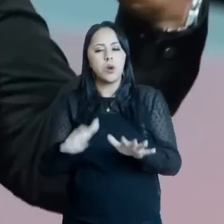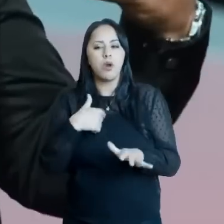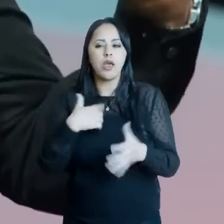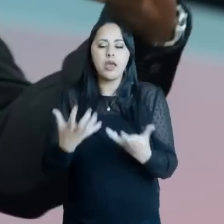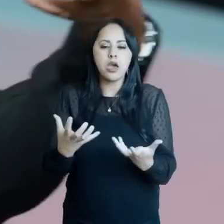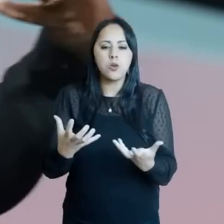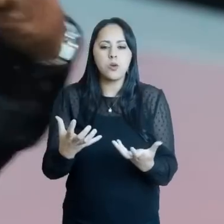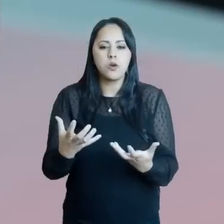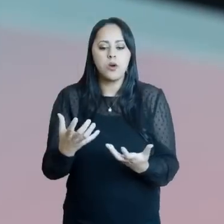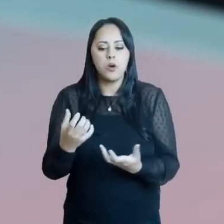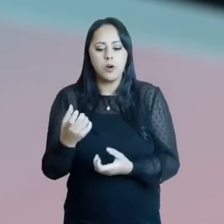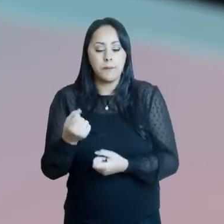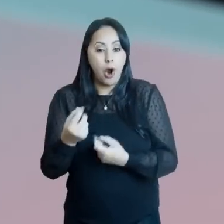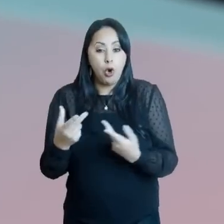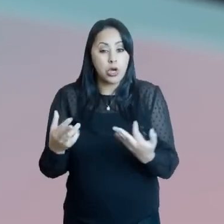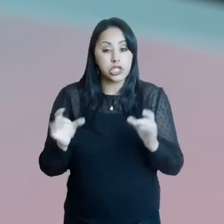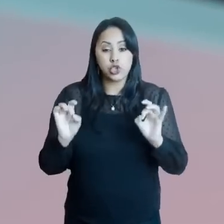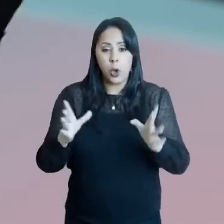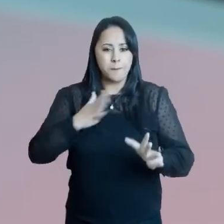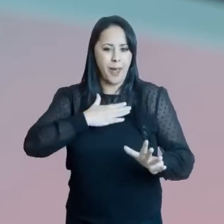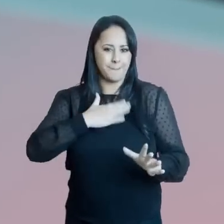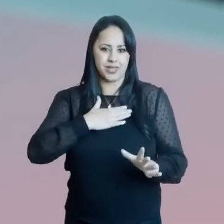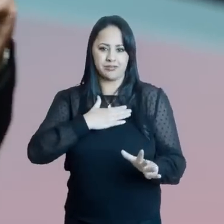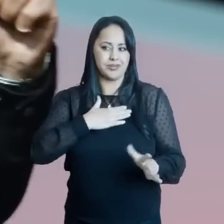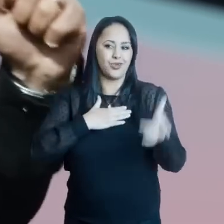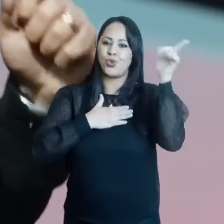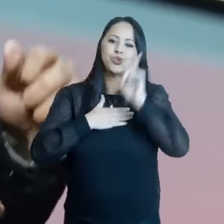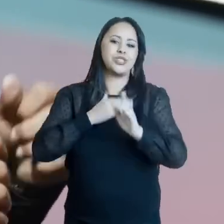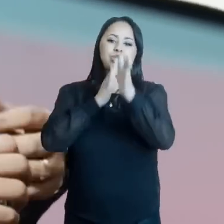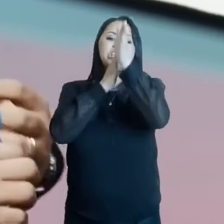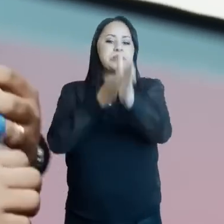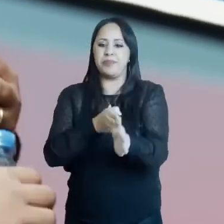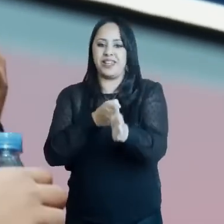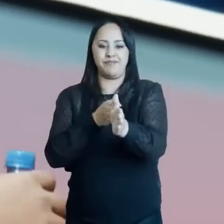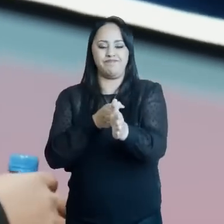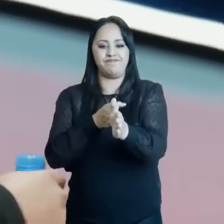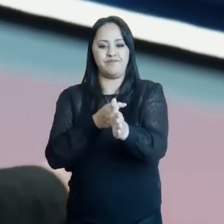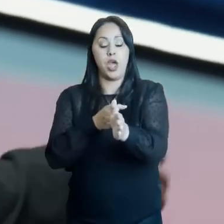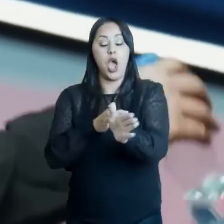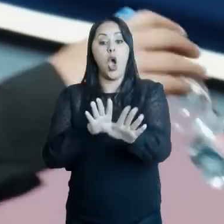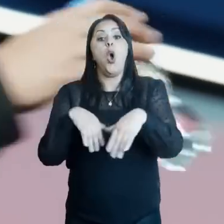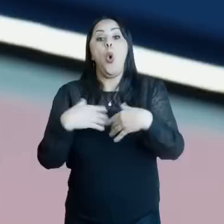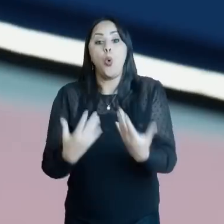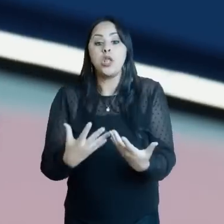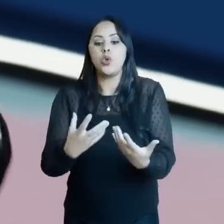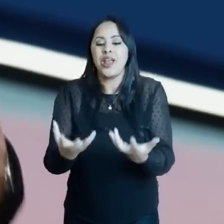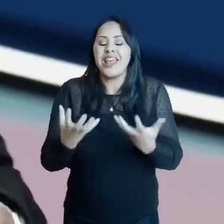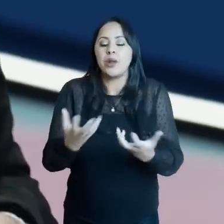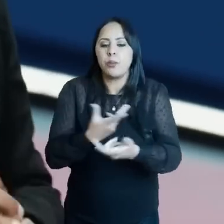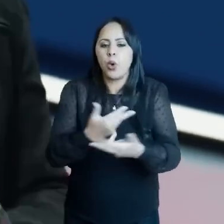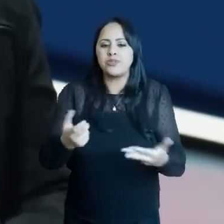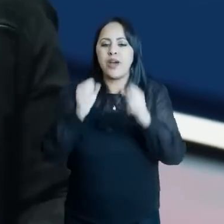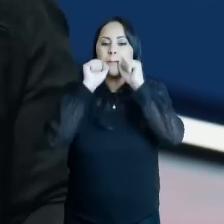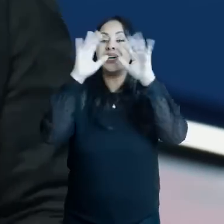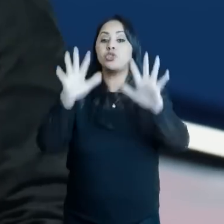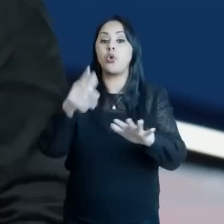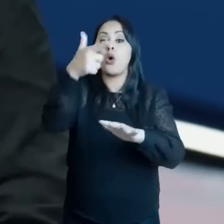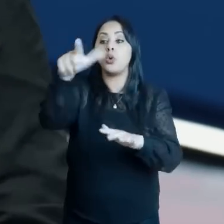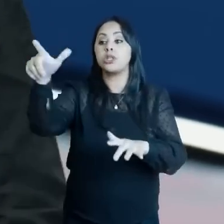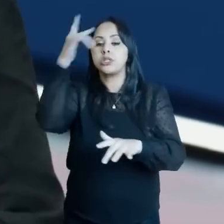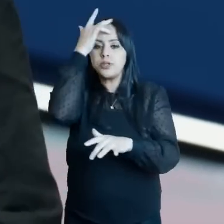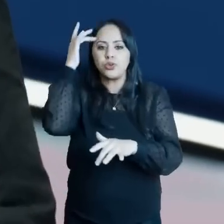é, quando eu quero algo que é só para mim, eu não consigo ter disciplina. Quando eu quero algo que vai beneficiar todo mundo, aí eu consigo